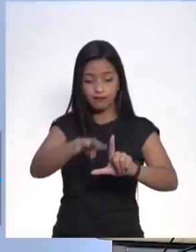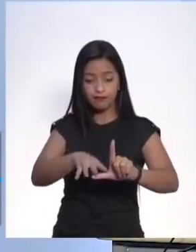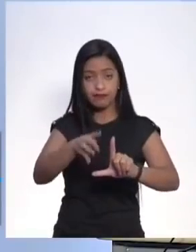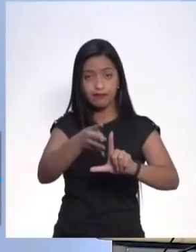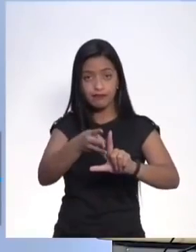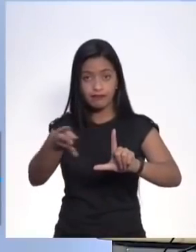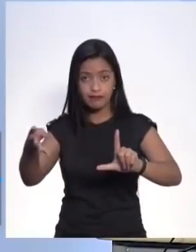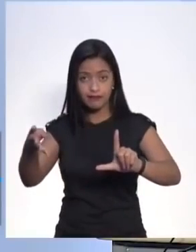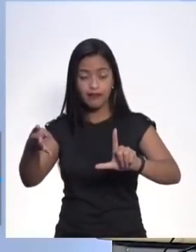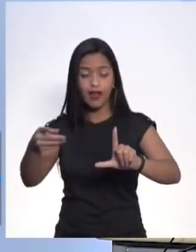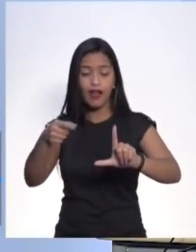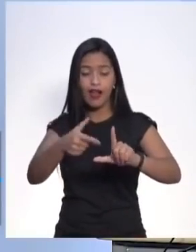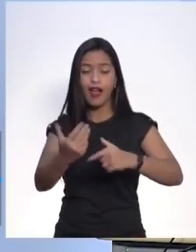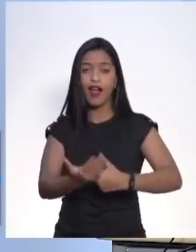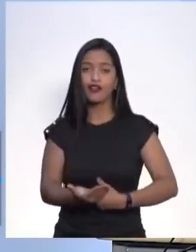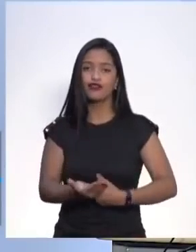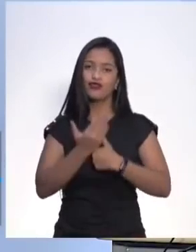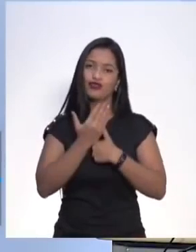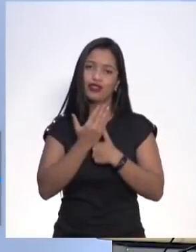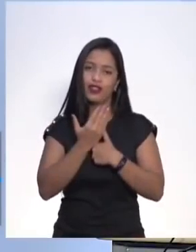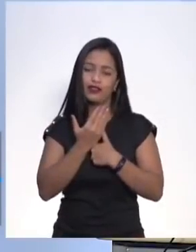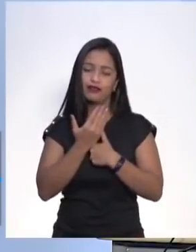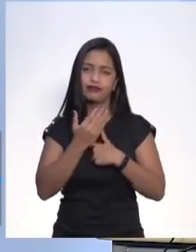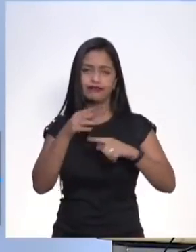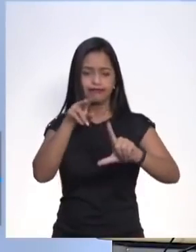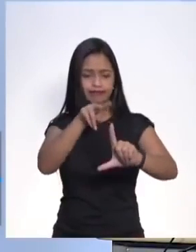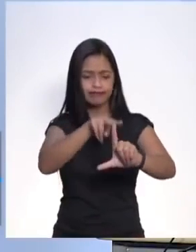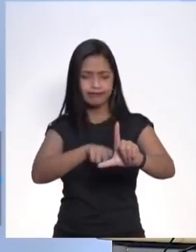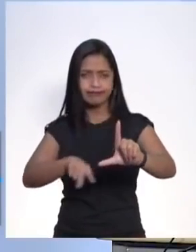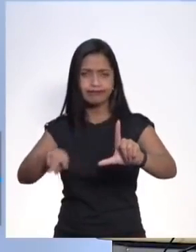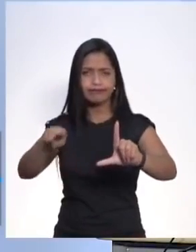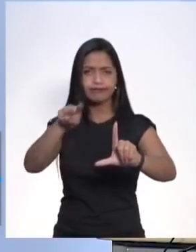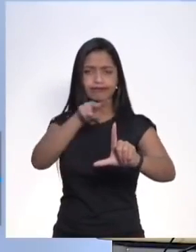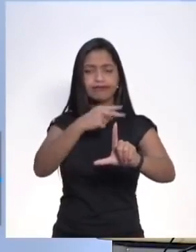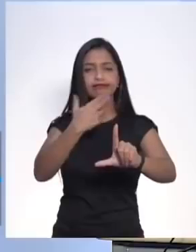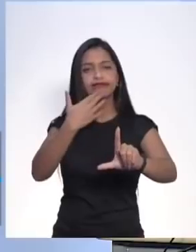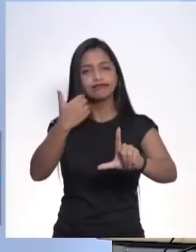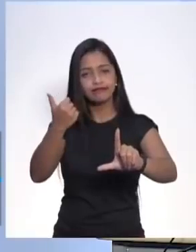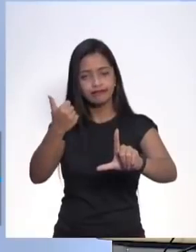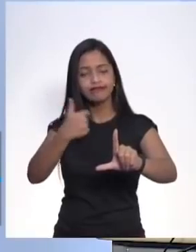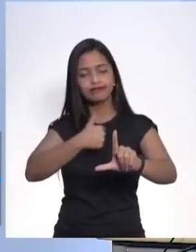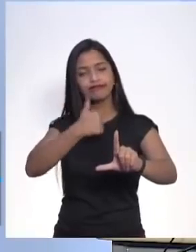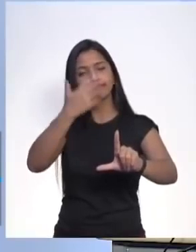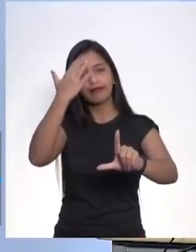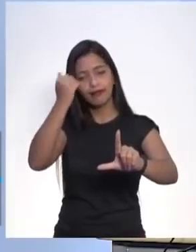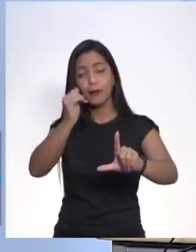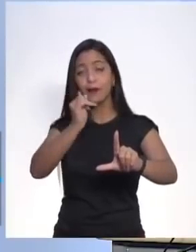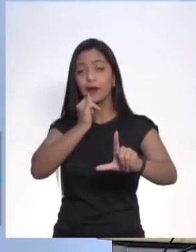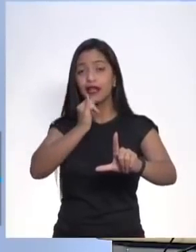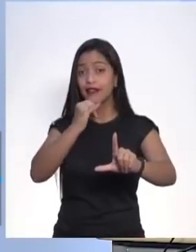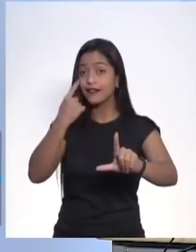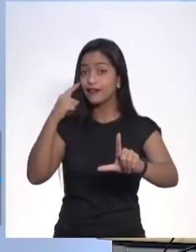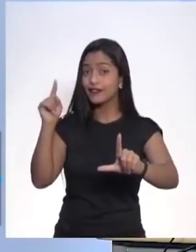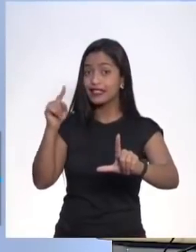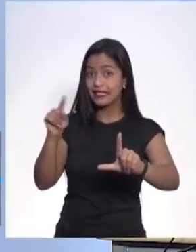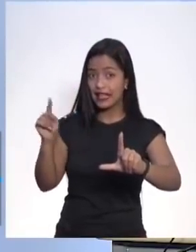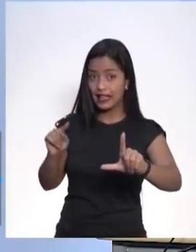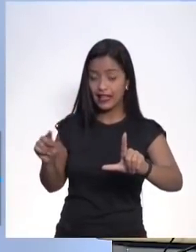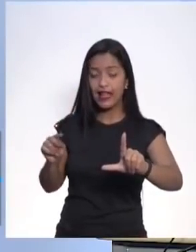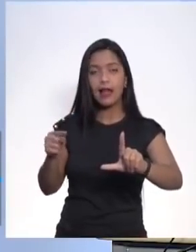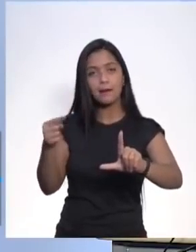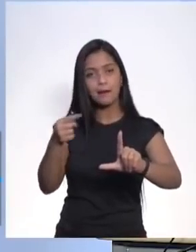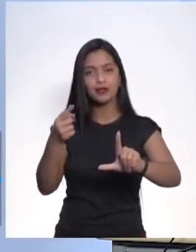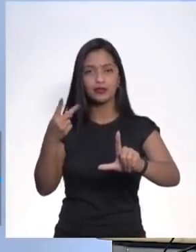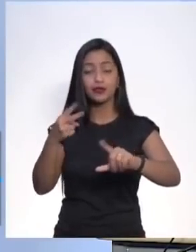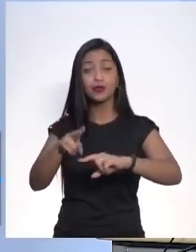ela facilita a observação. Então eu consigo identificar que esse ponto, no caso o Z ali, está no 2 negativo,